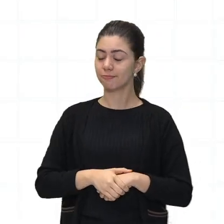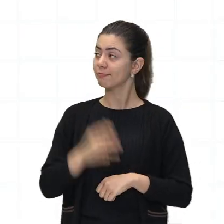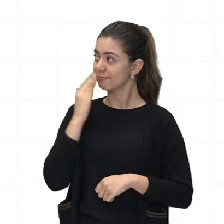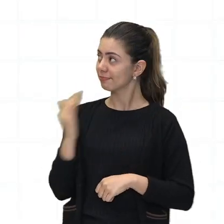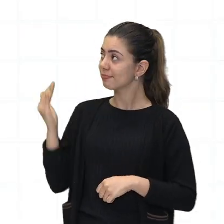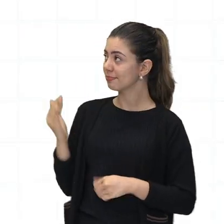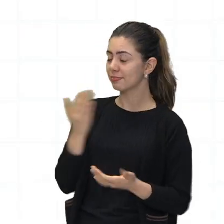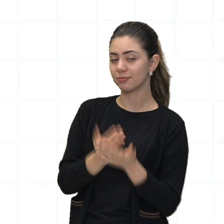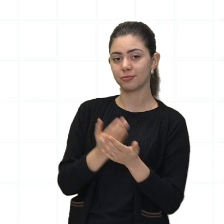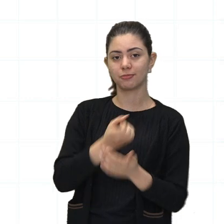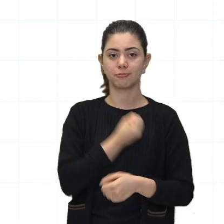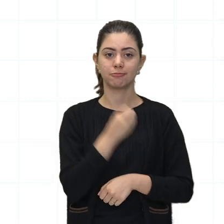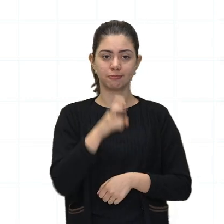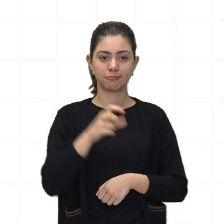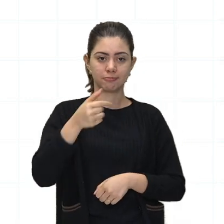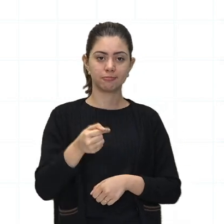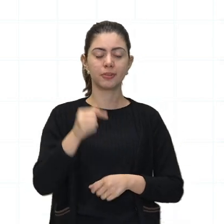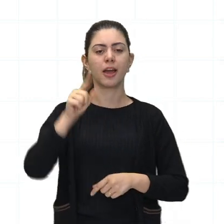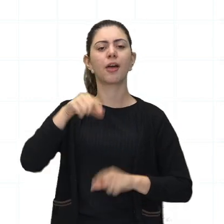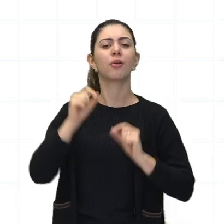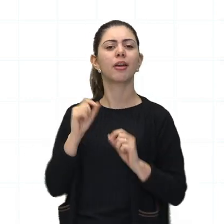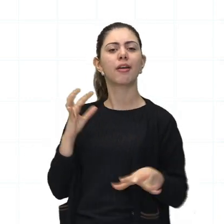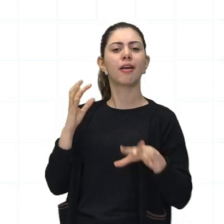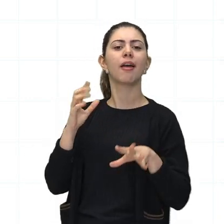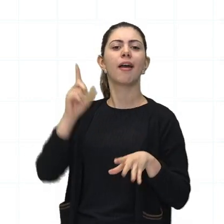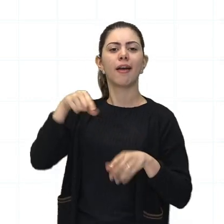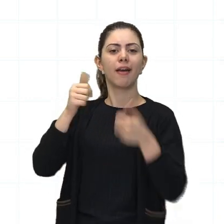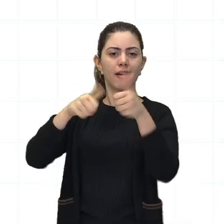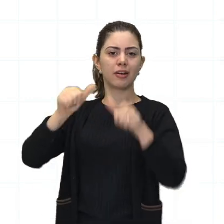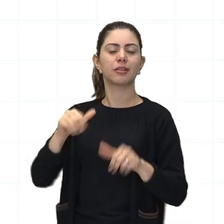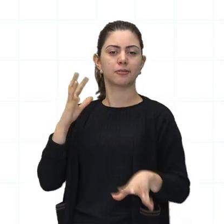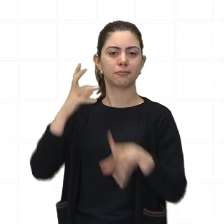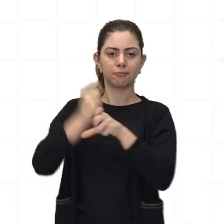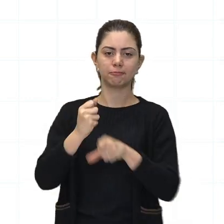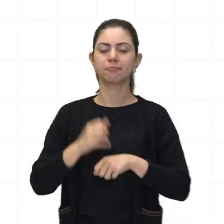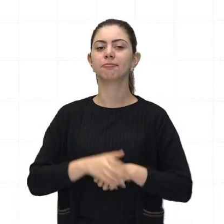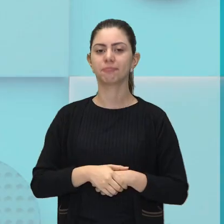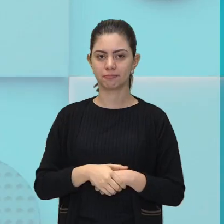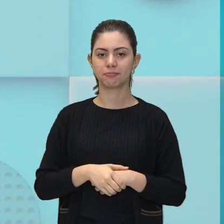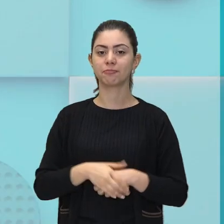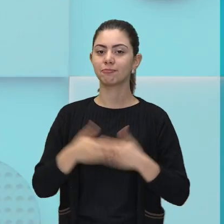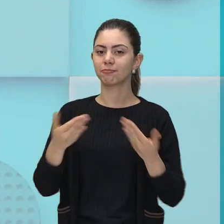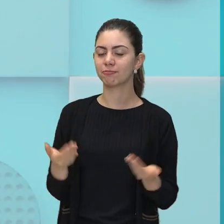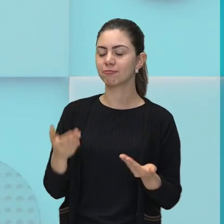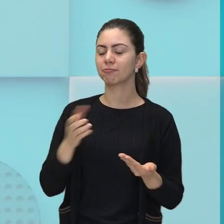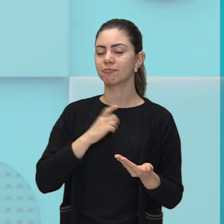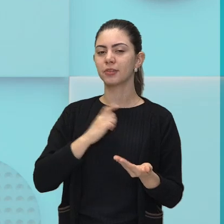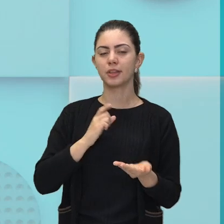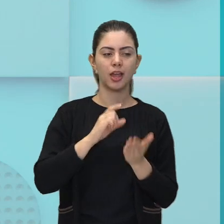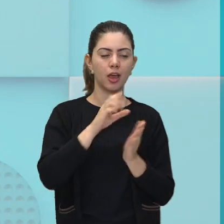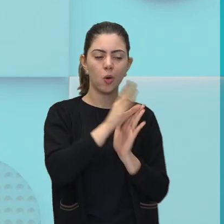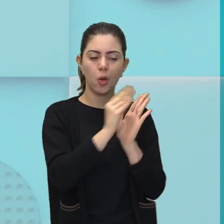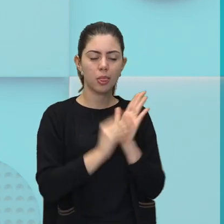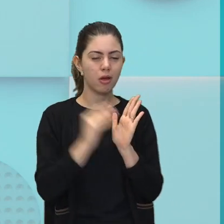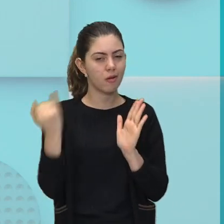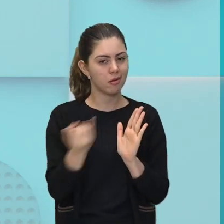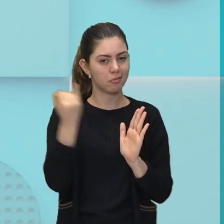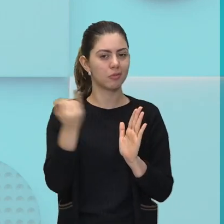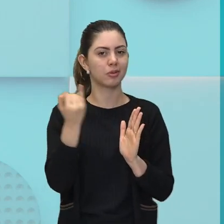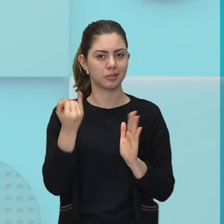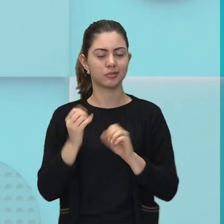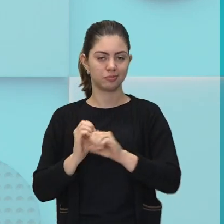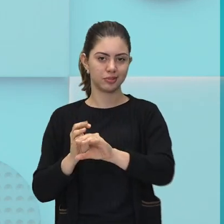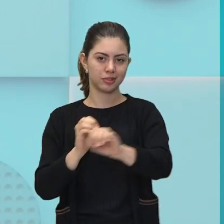aula 57, revisão e avaliação. Então, a gente tem alguns conteúdos importantes que a gente vai trabalhar